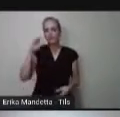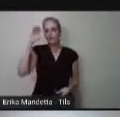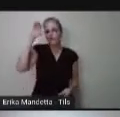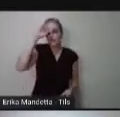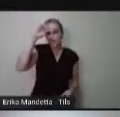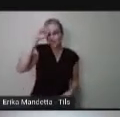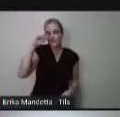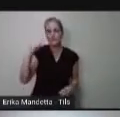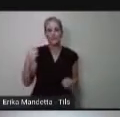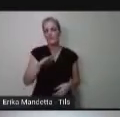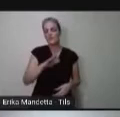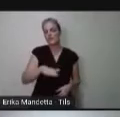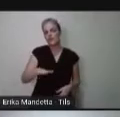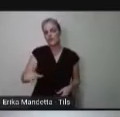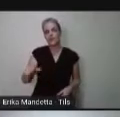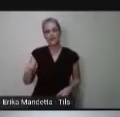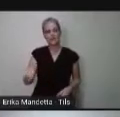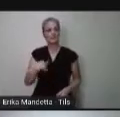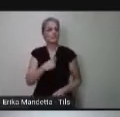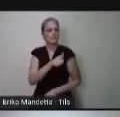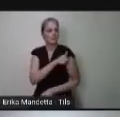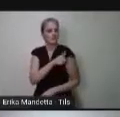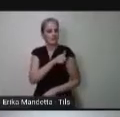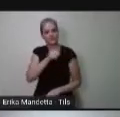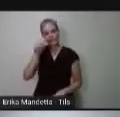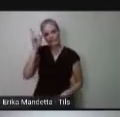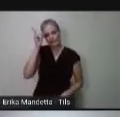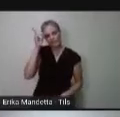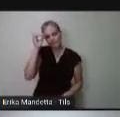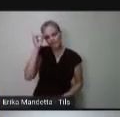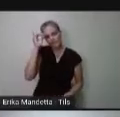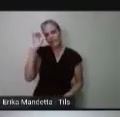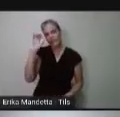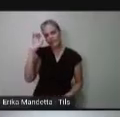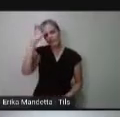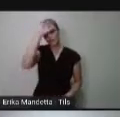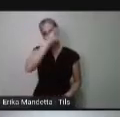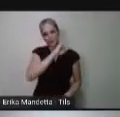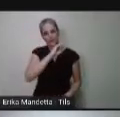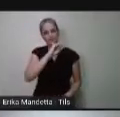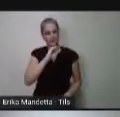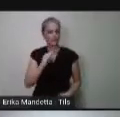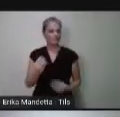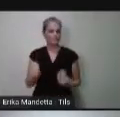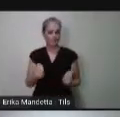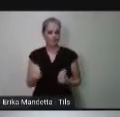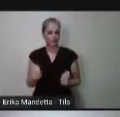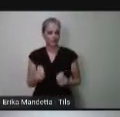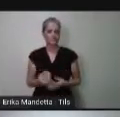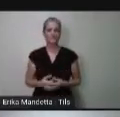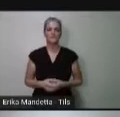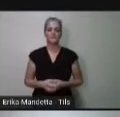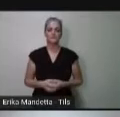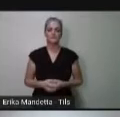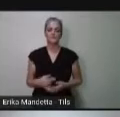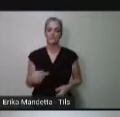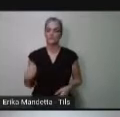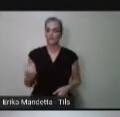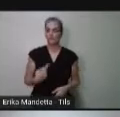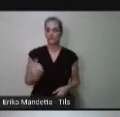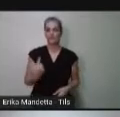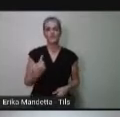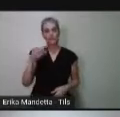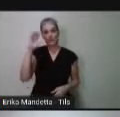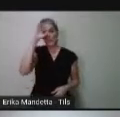estudantes, no caso, com deficiência intelectual aprende, ou seja, nós vamos estudar um pouco de desenvolvimento